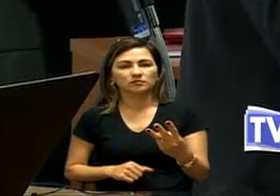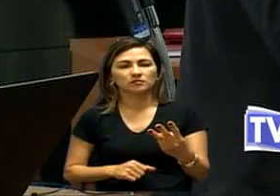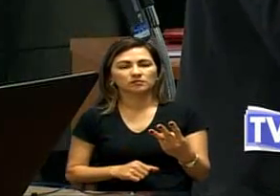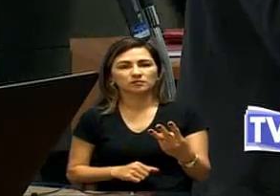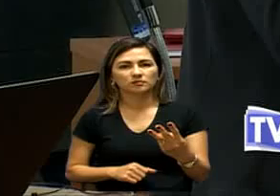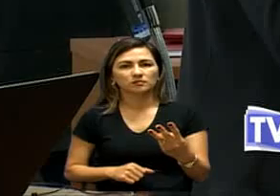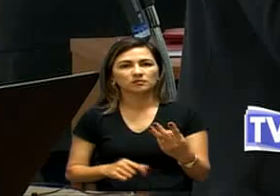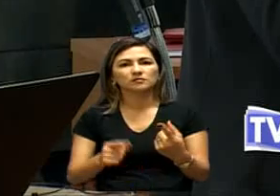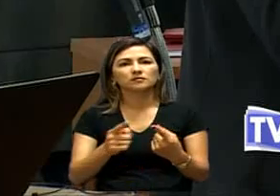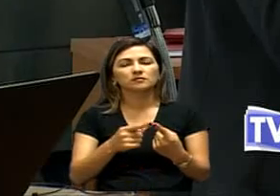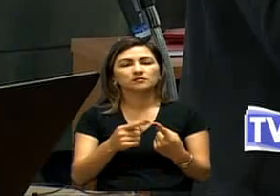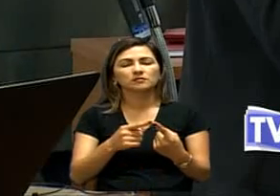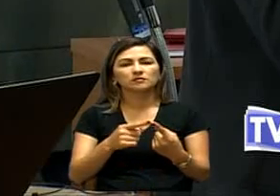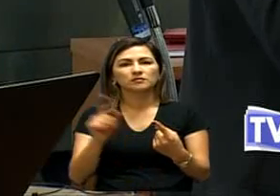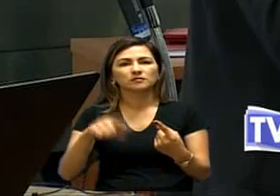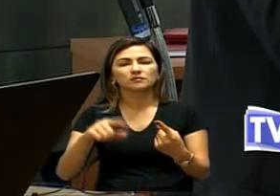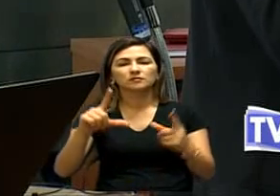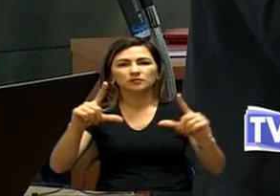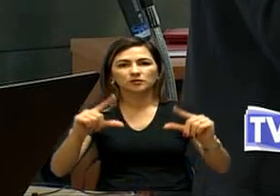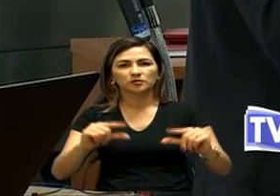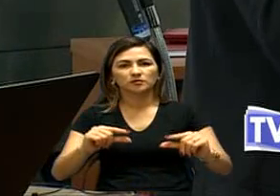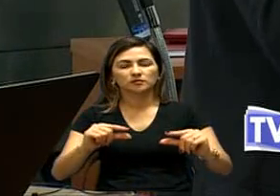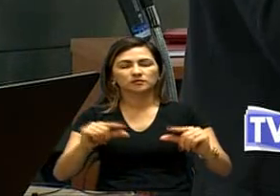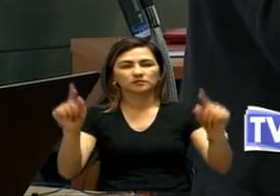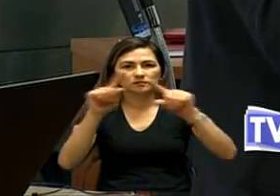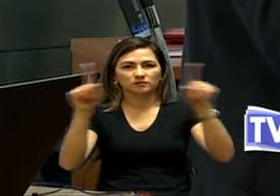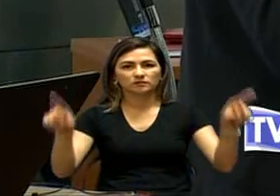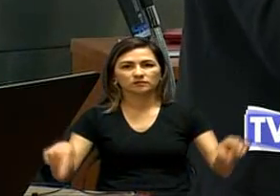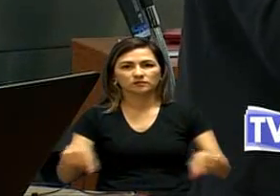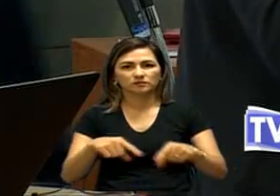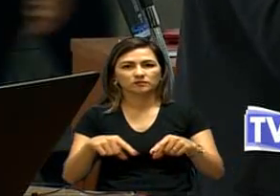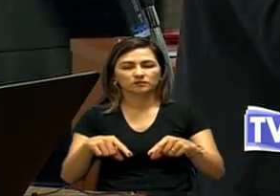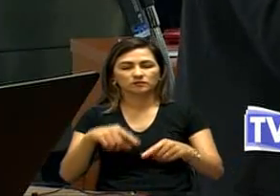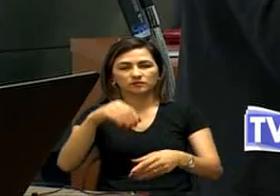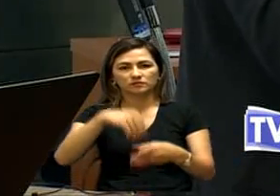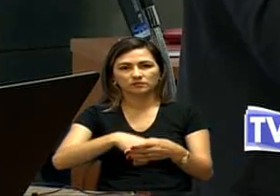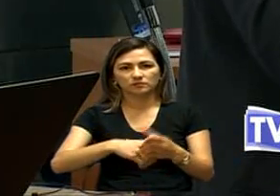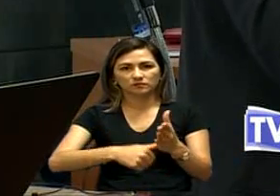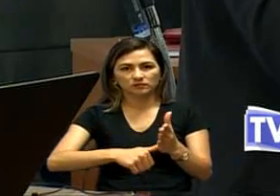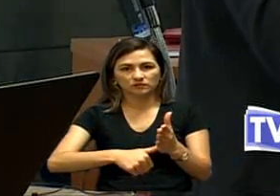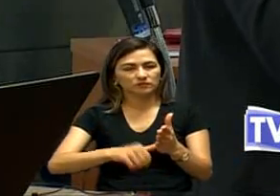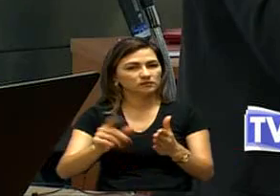falei, Manga. Vai pôr no painel as emendas ou não?